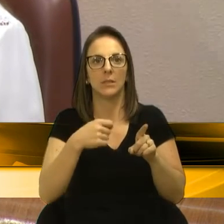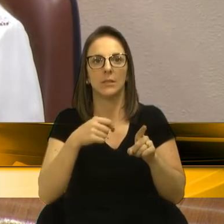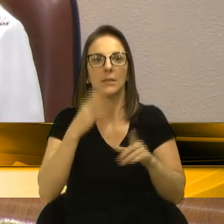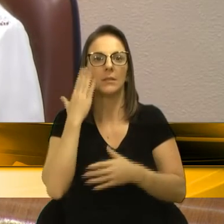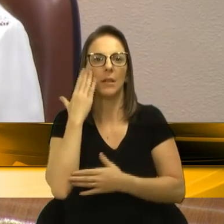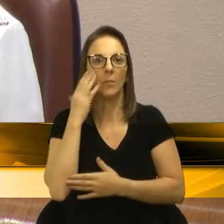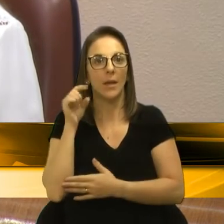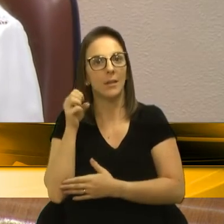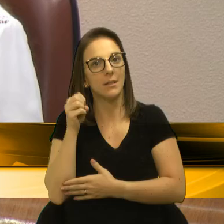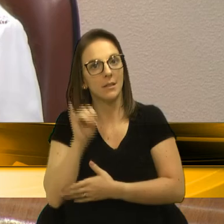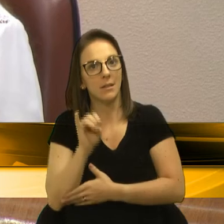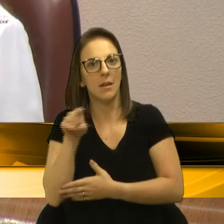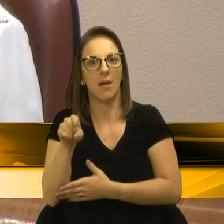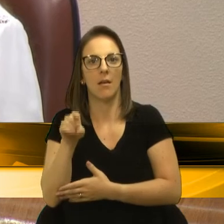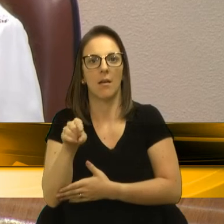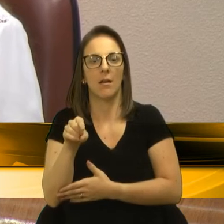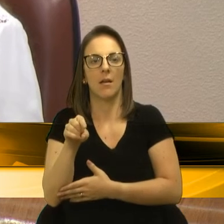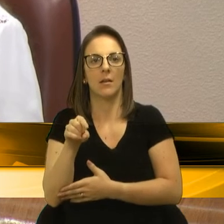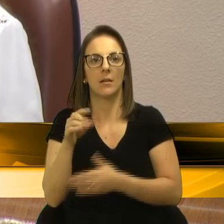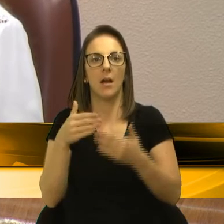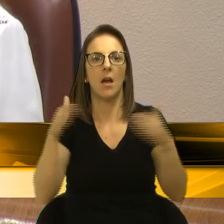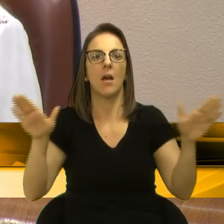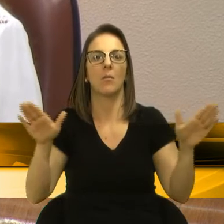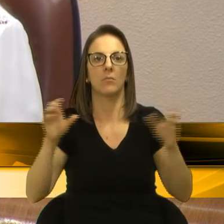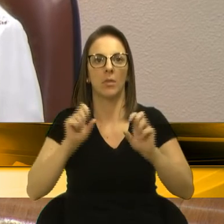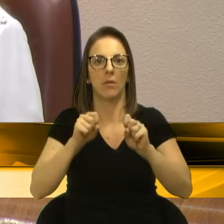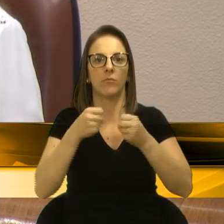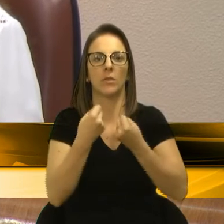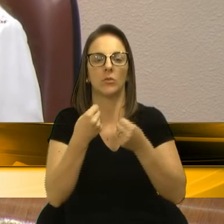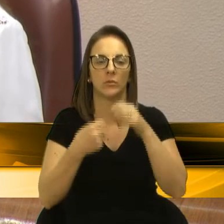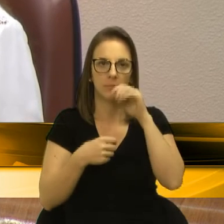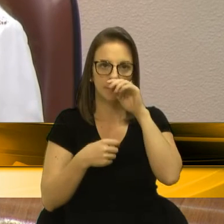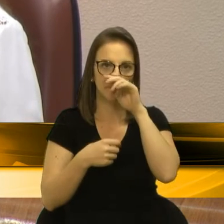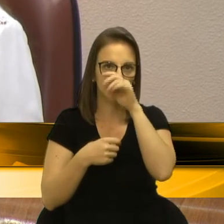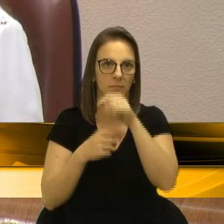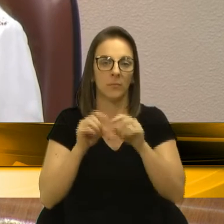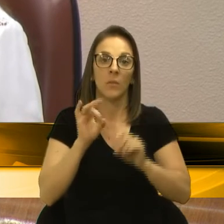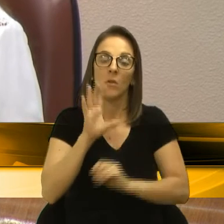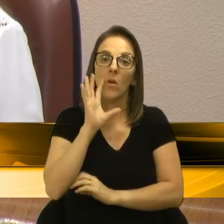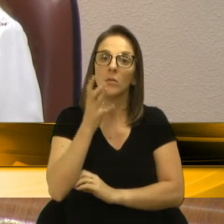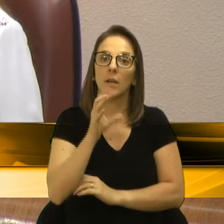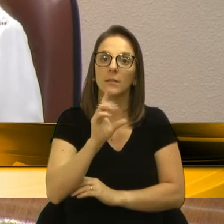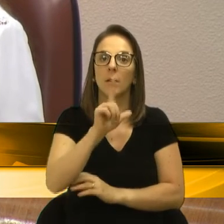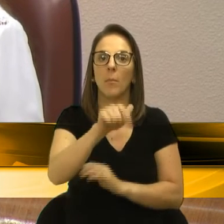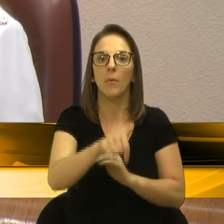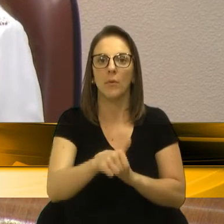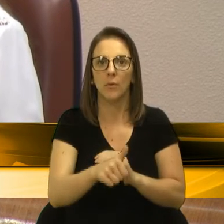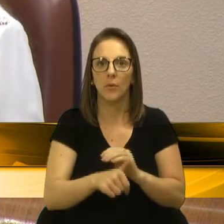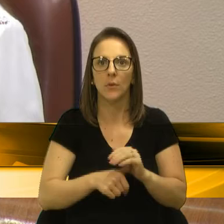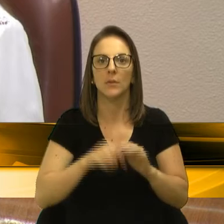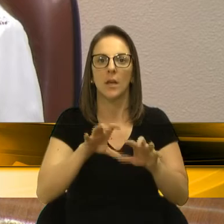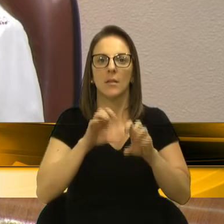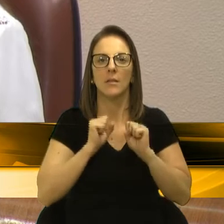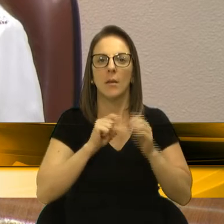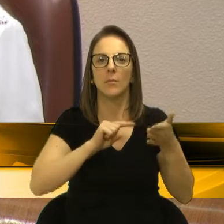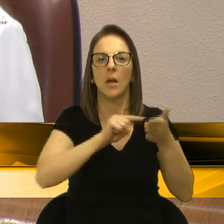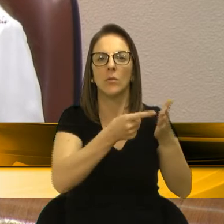a ampla defesa, os quais somente irão ocorrer no caso após o recebimento da denúncia pela Câmara, se esta